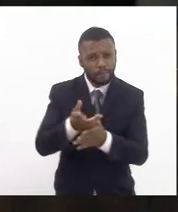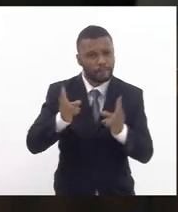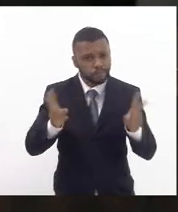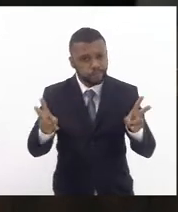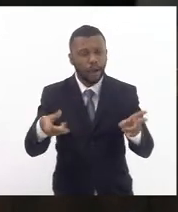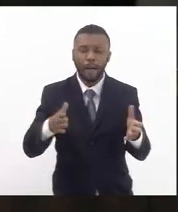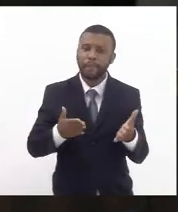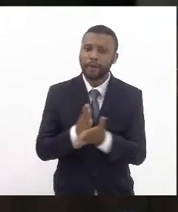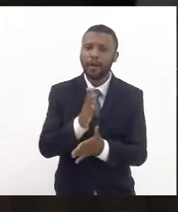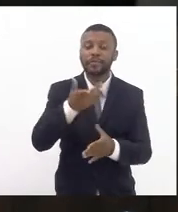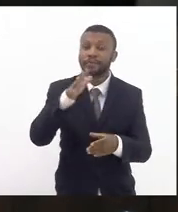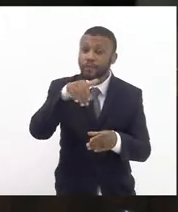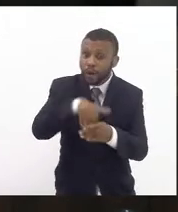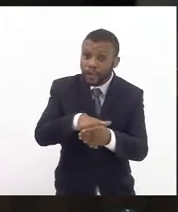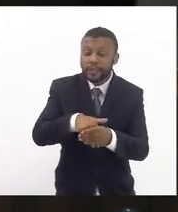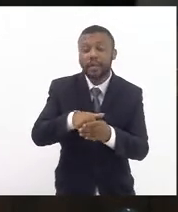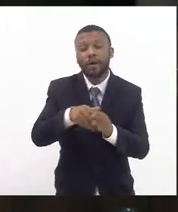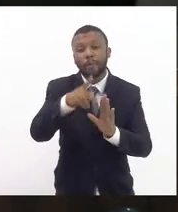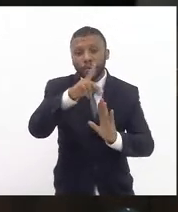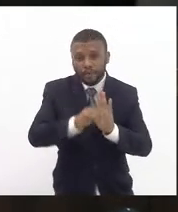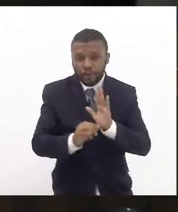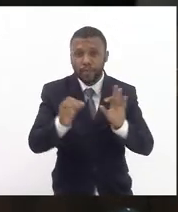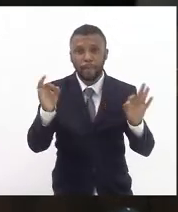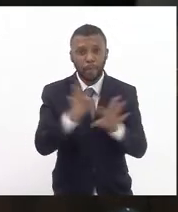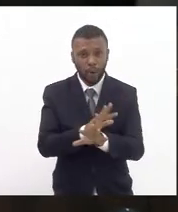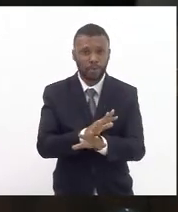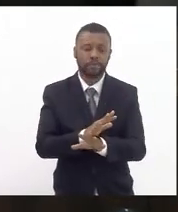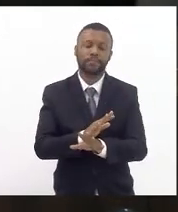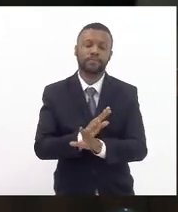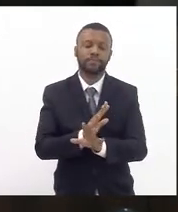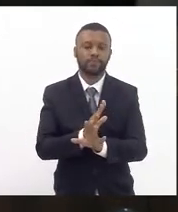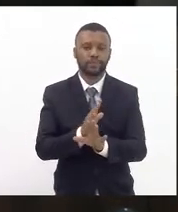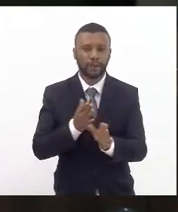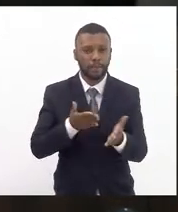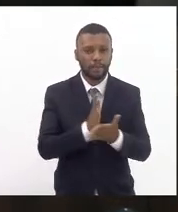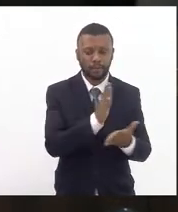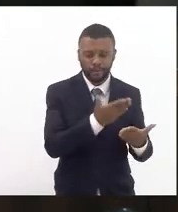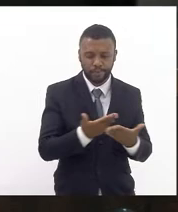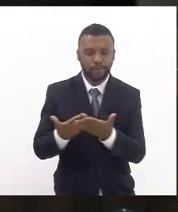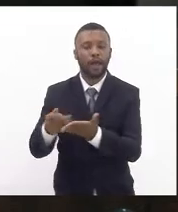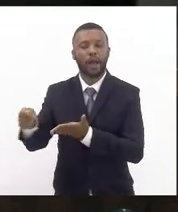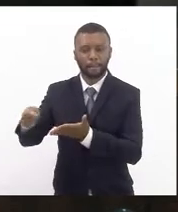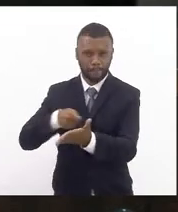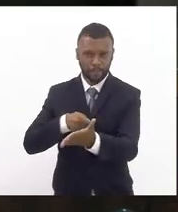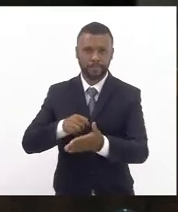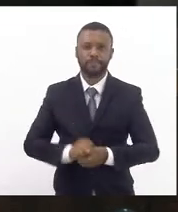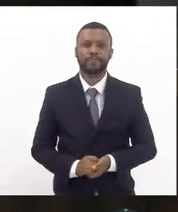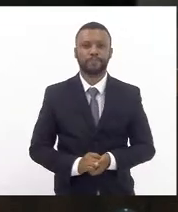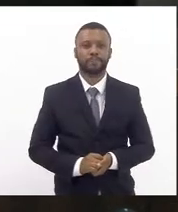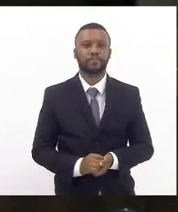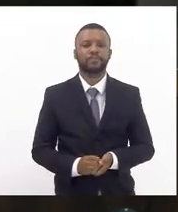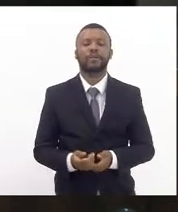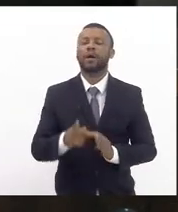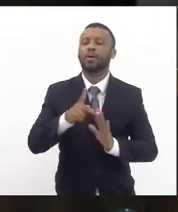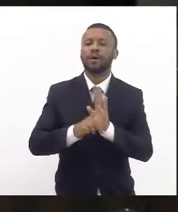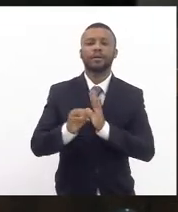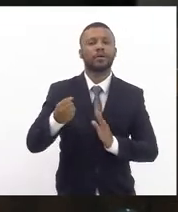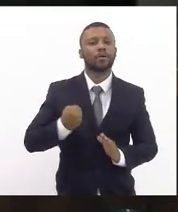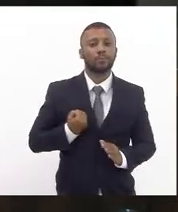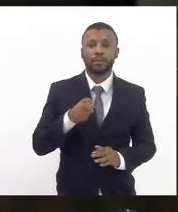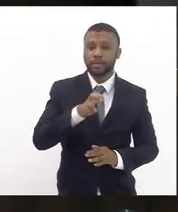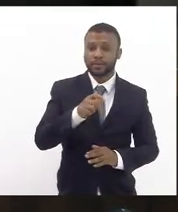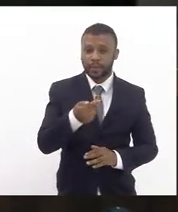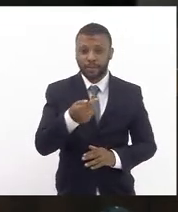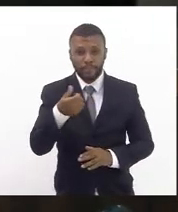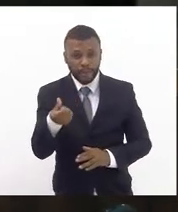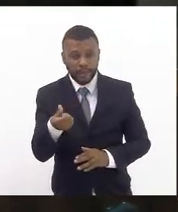aprovado. Em votação, projeto assim emendado. Senhores que aprovam, permaneçam como estão, aprovado. Vai autógrafo. Projeto de lei